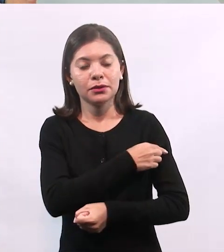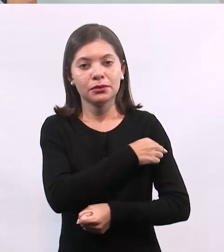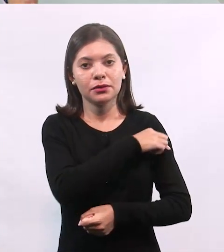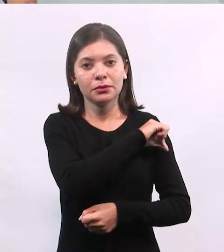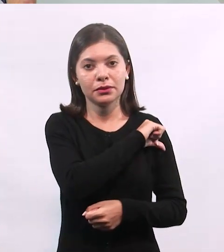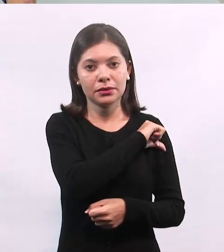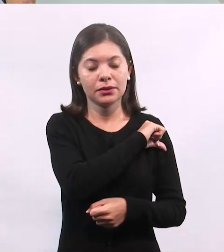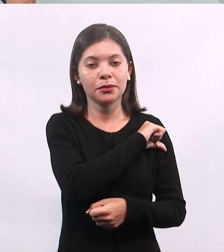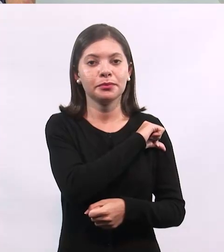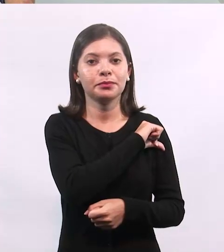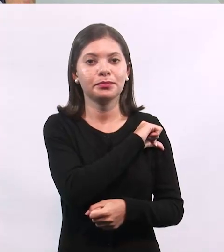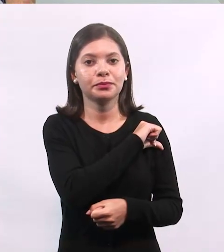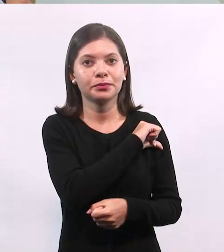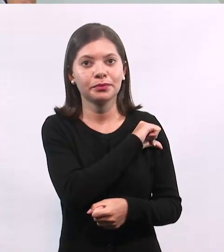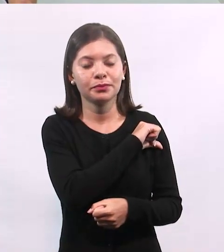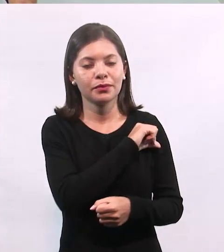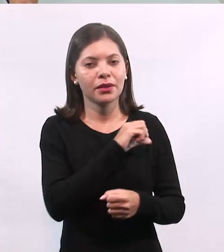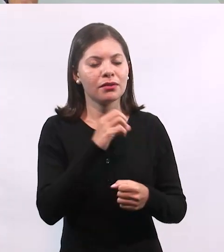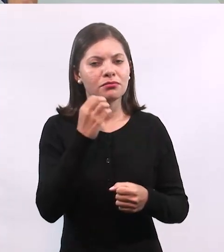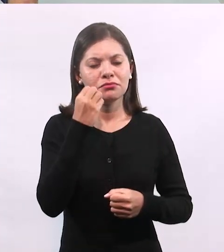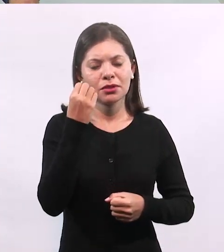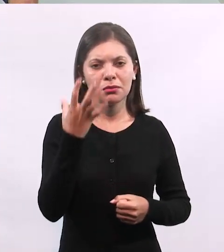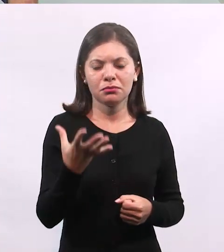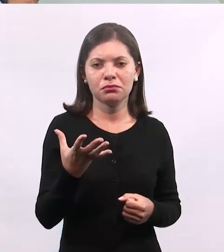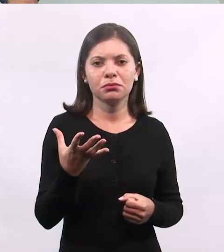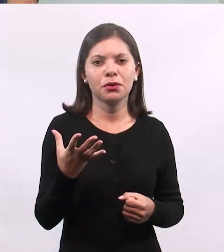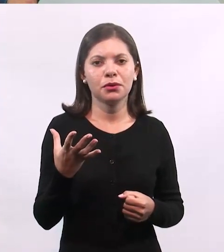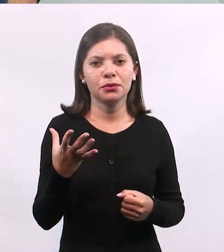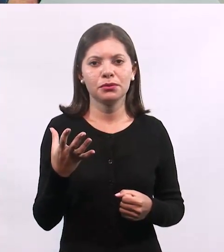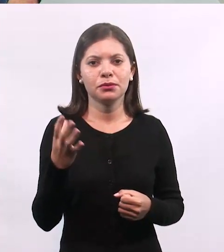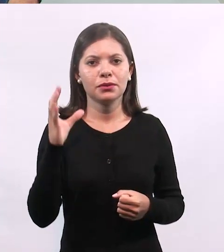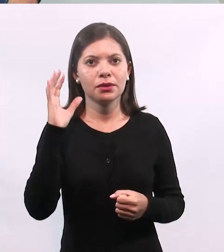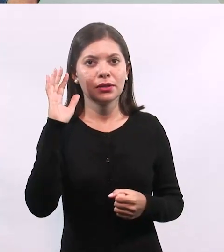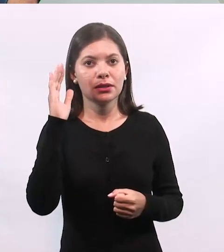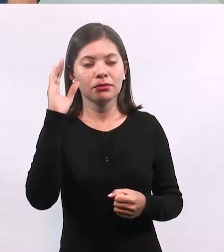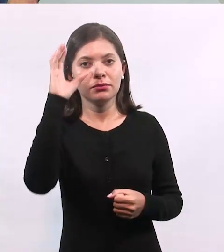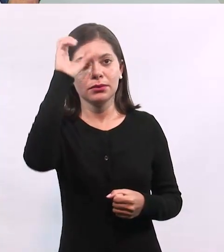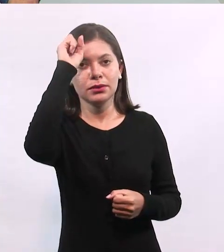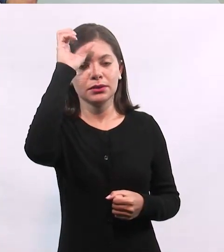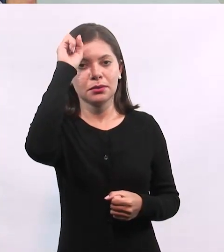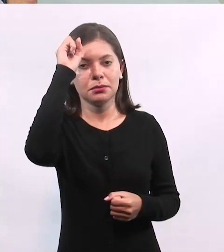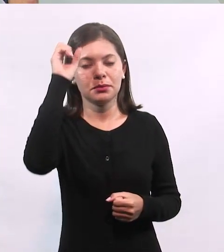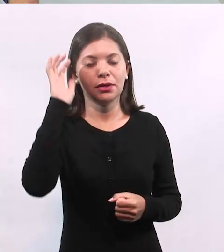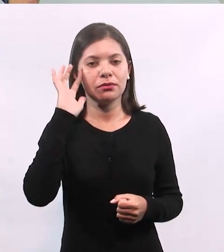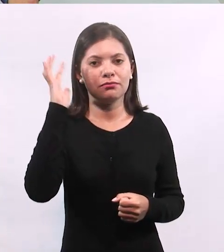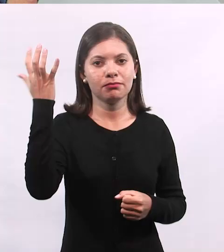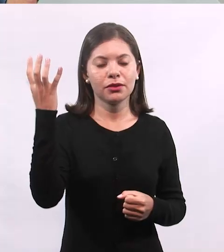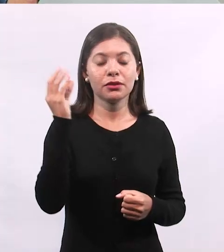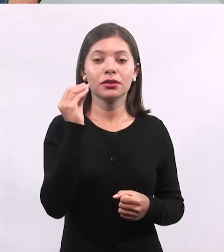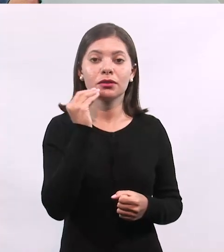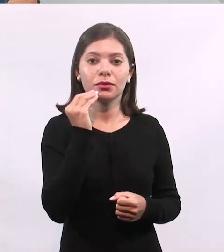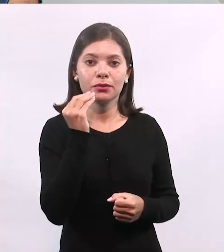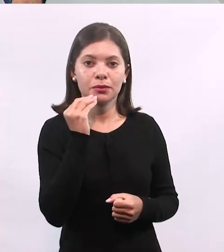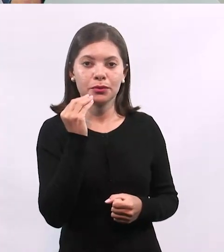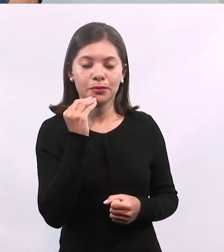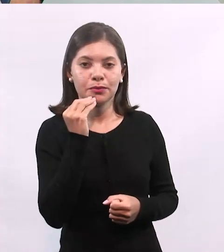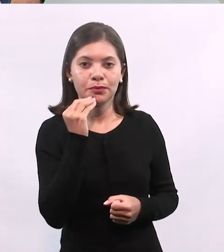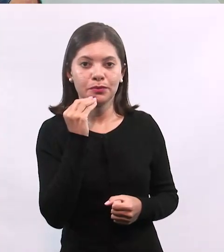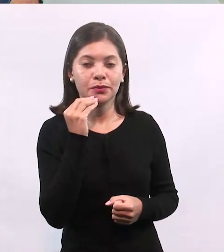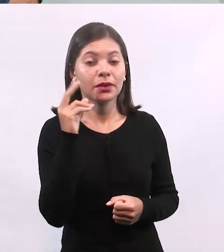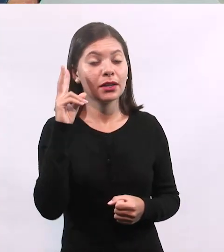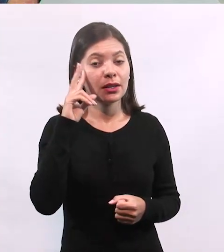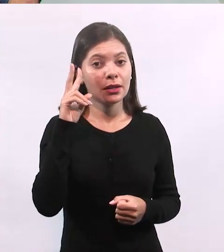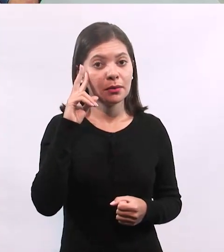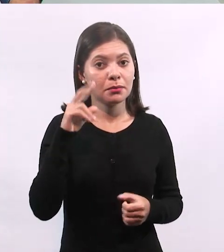o ensino fundamental nos anos iniciais já é o suficiente a gente saber essa chance de um determinado evento acontecer e